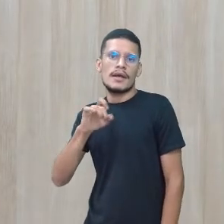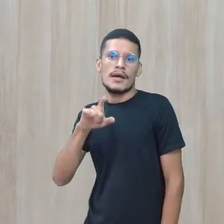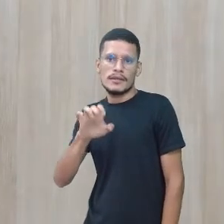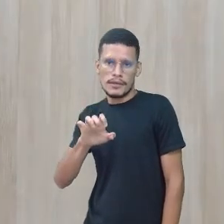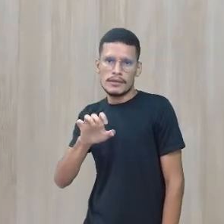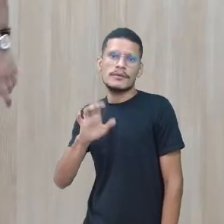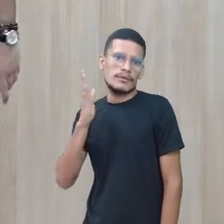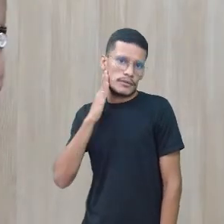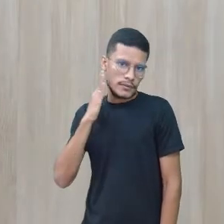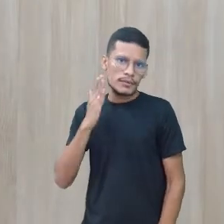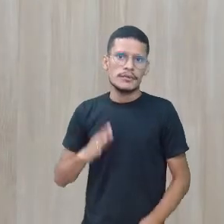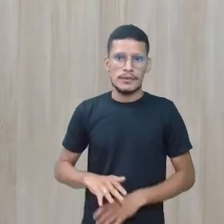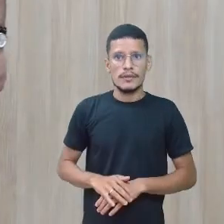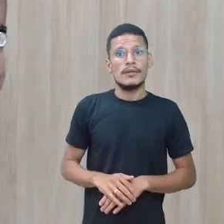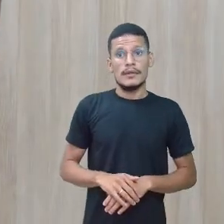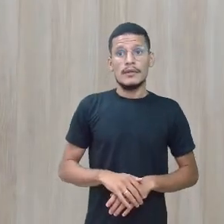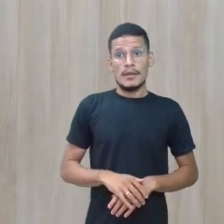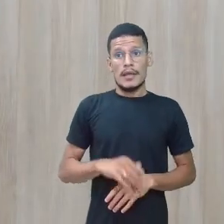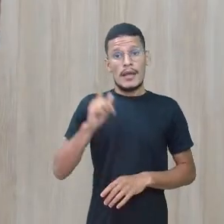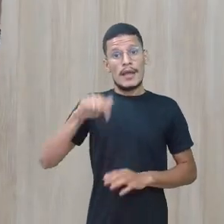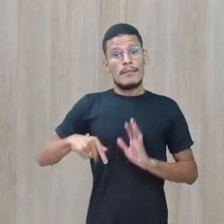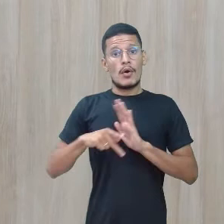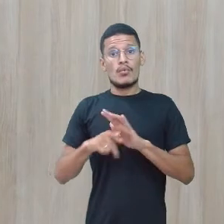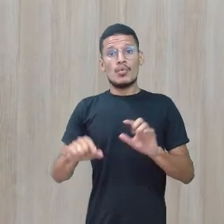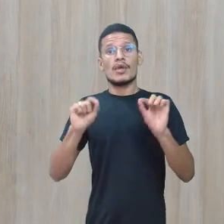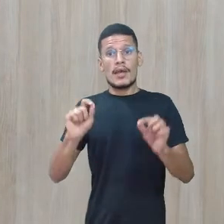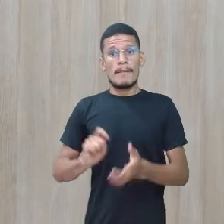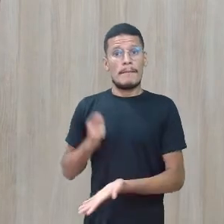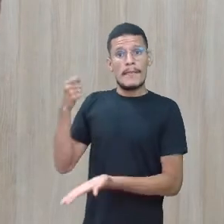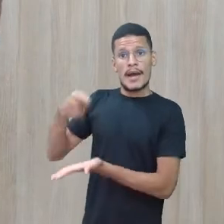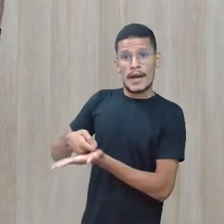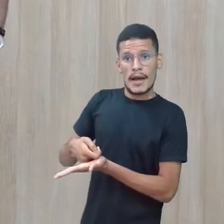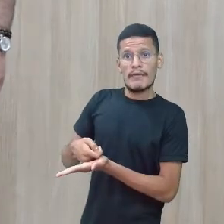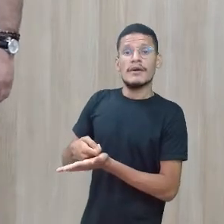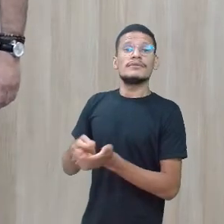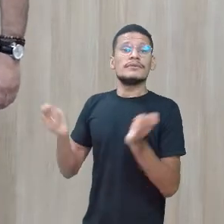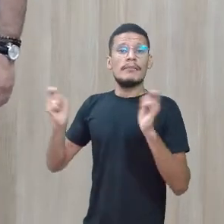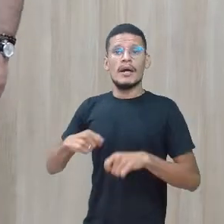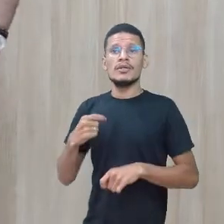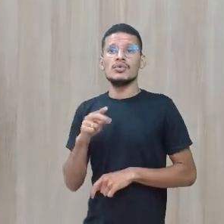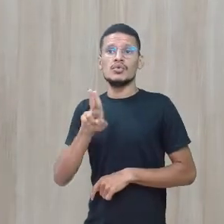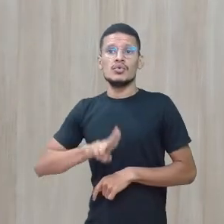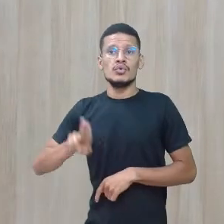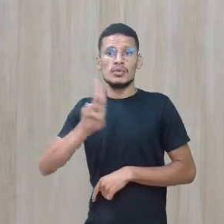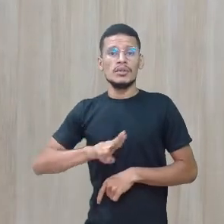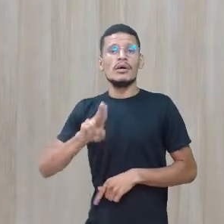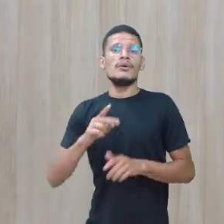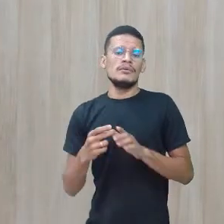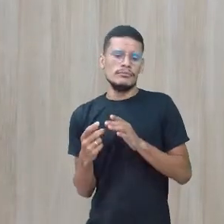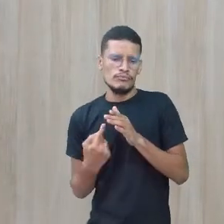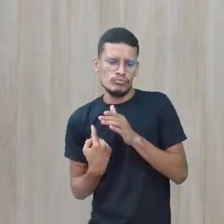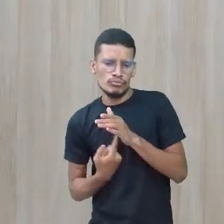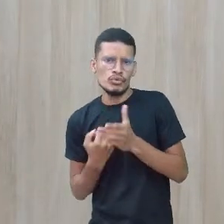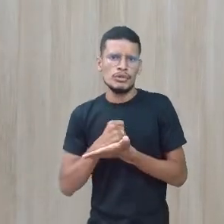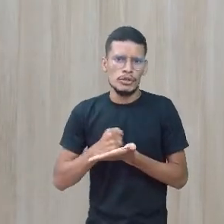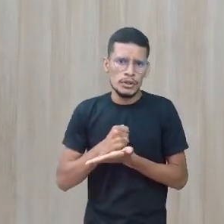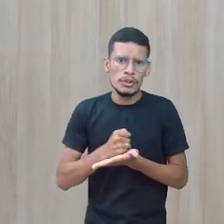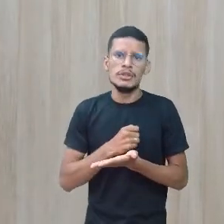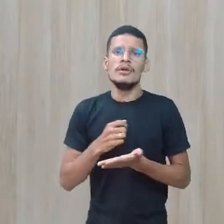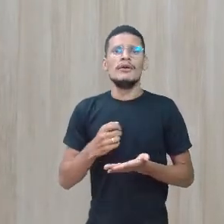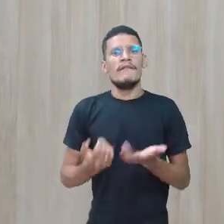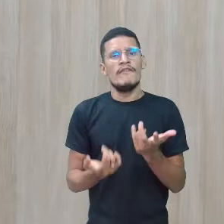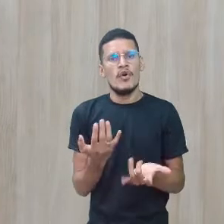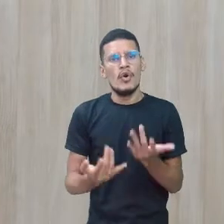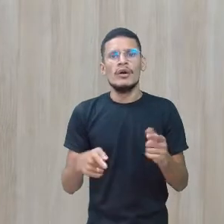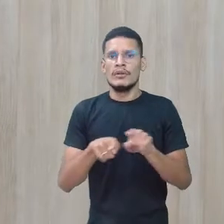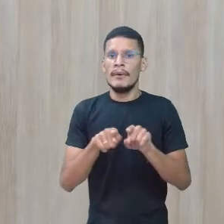a taxa de banalidade era a taxa, né, que ele pagava para poder utilizar o moinho, o forno, né? Ou seja, instrumentos